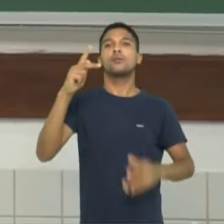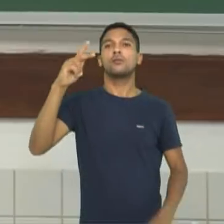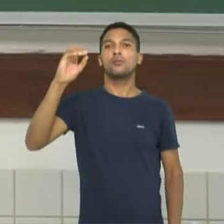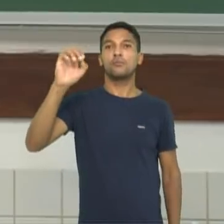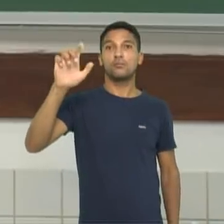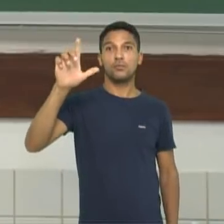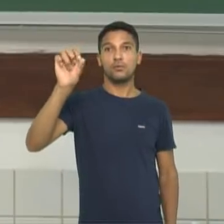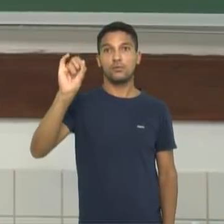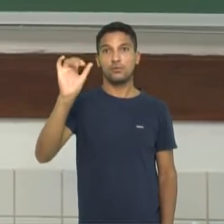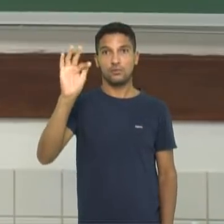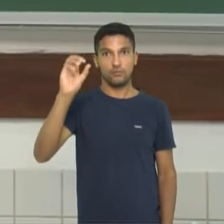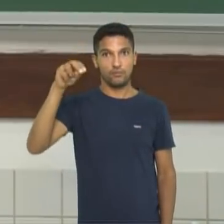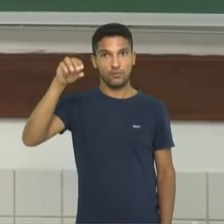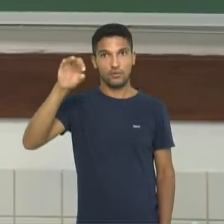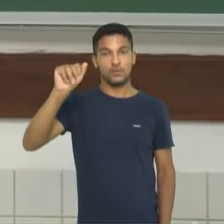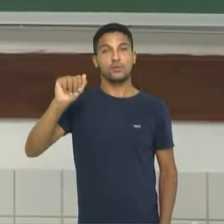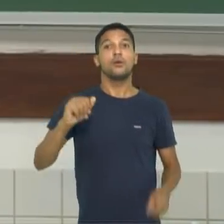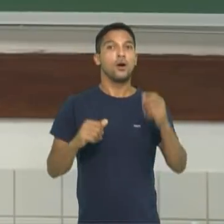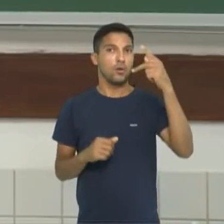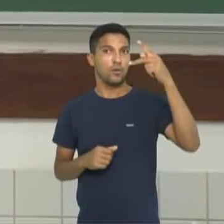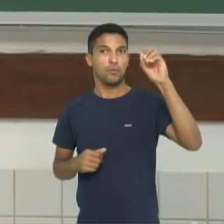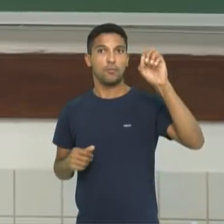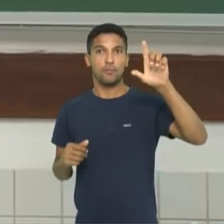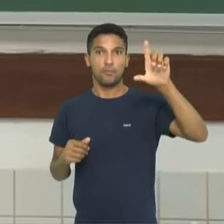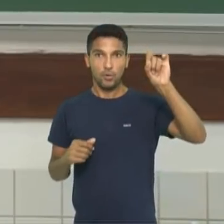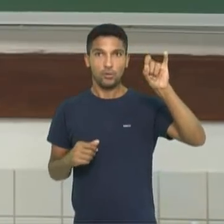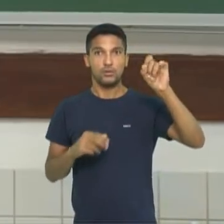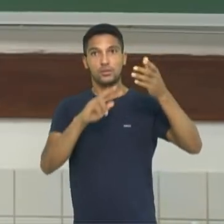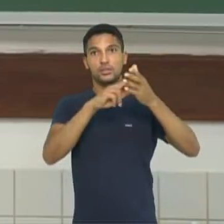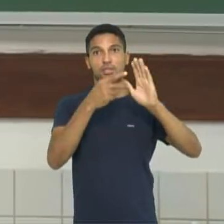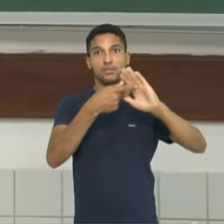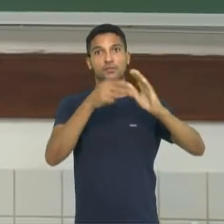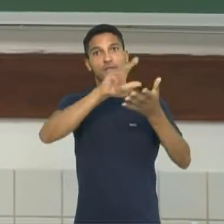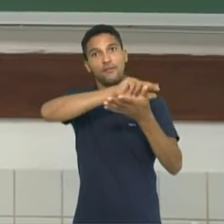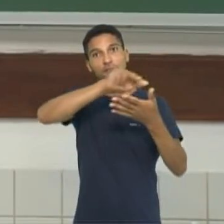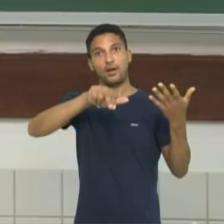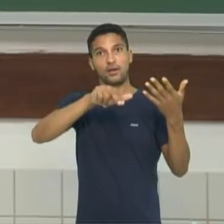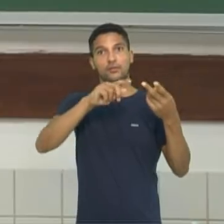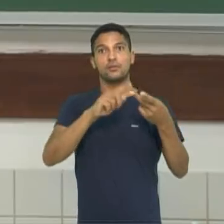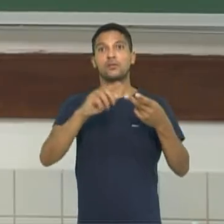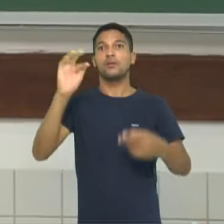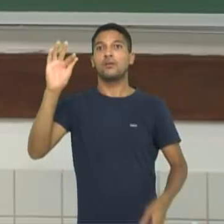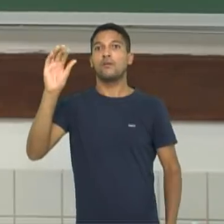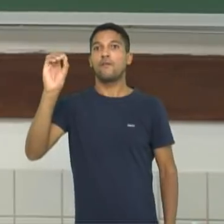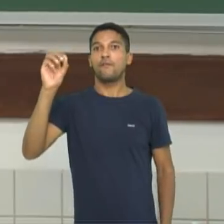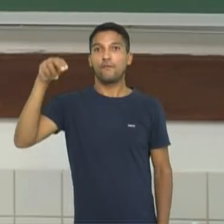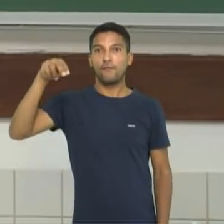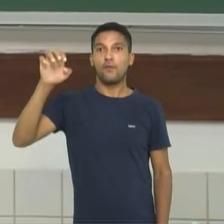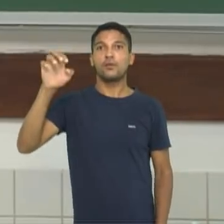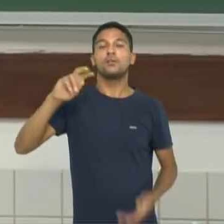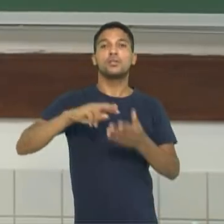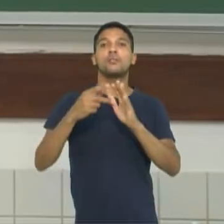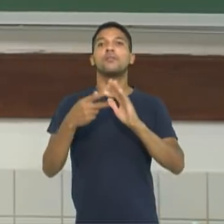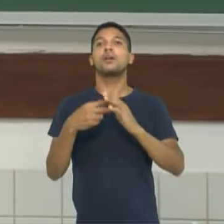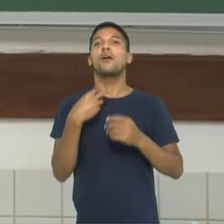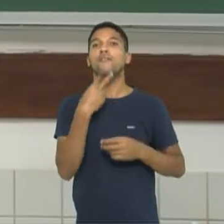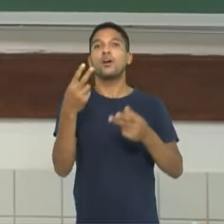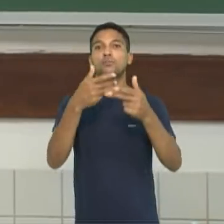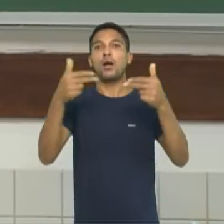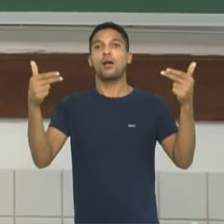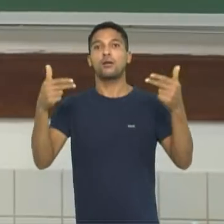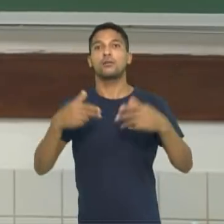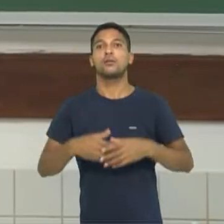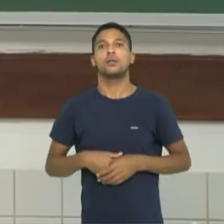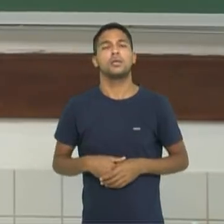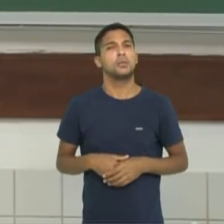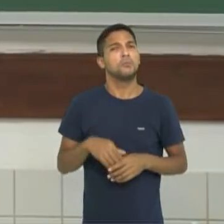gente viu que poli significa vários e fone se refere nesse contexto a vozes, né? Mas fone, vocês podem se lembrar de